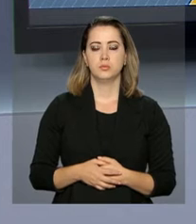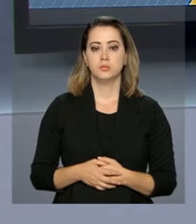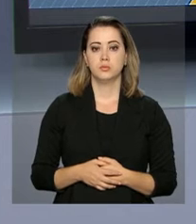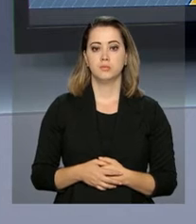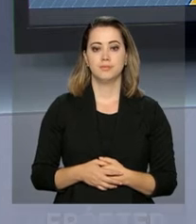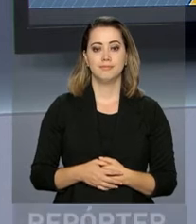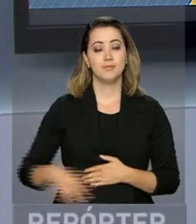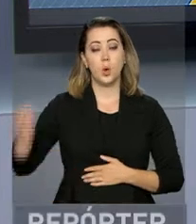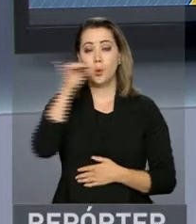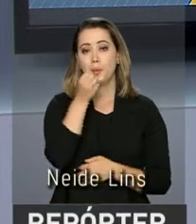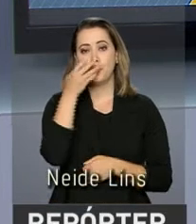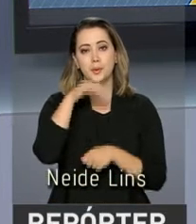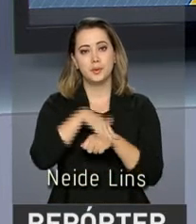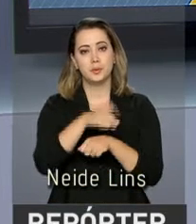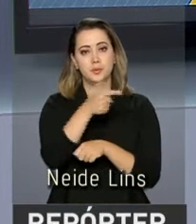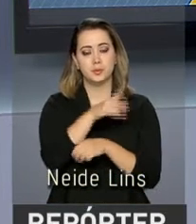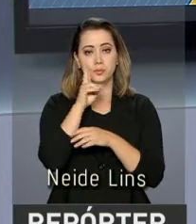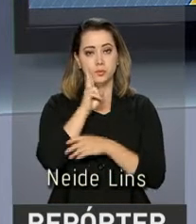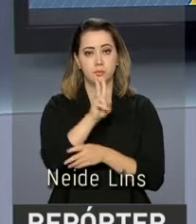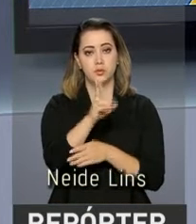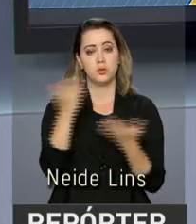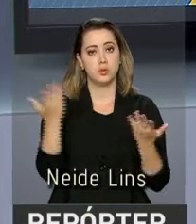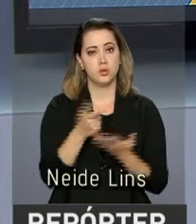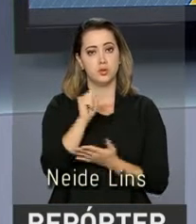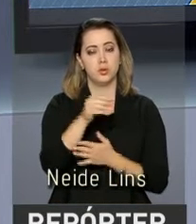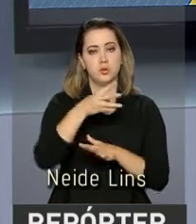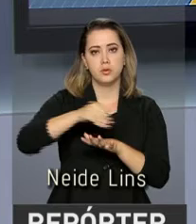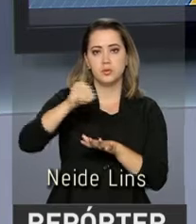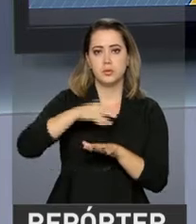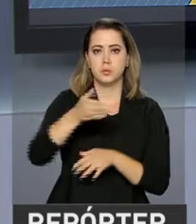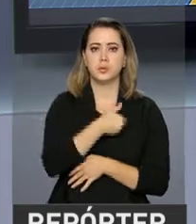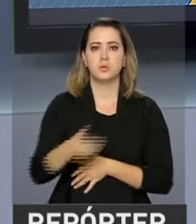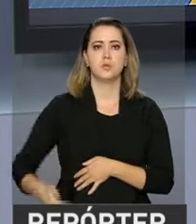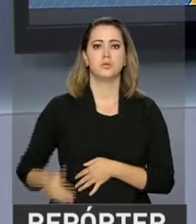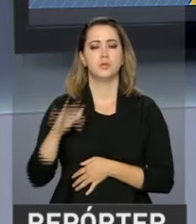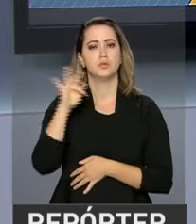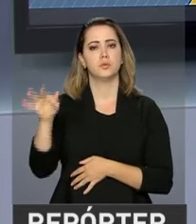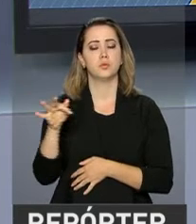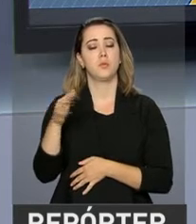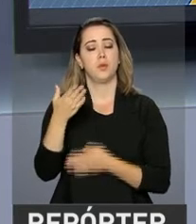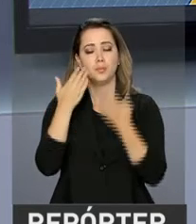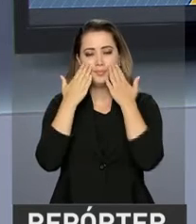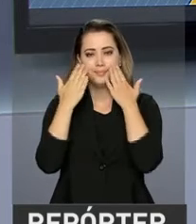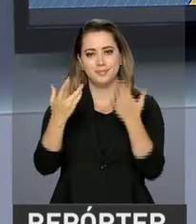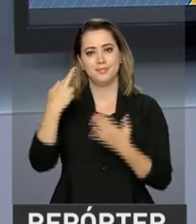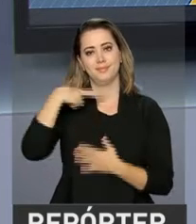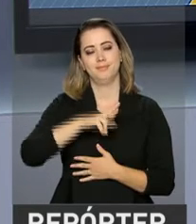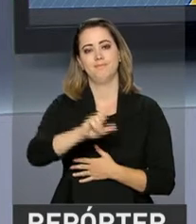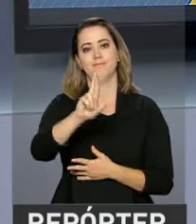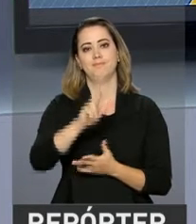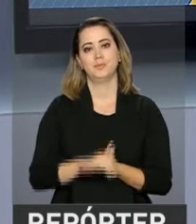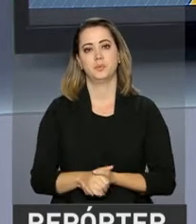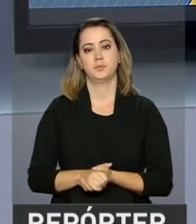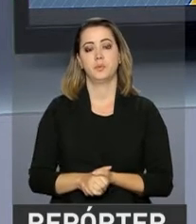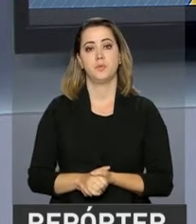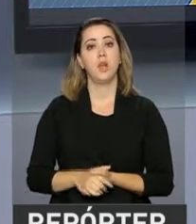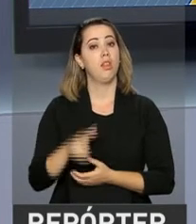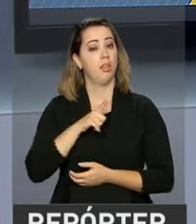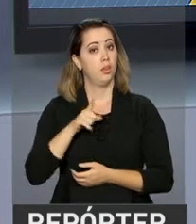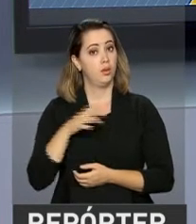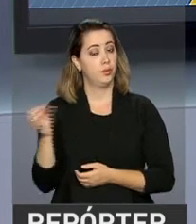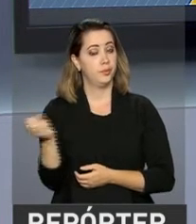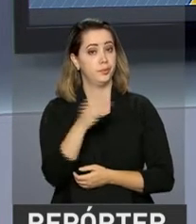olá boa noite acompanhe agora as notícias do governo federal em mais uma edição do repórter nbr temos